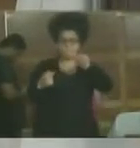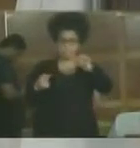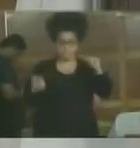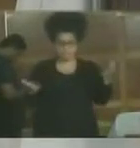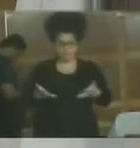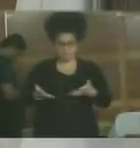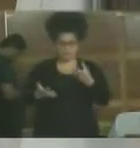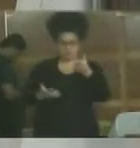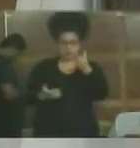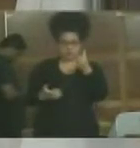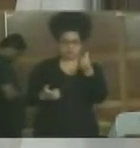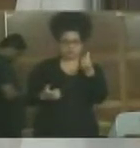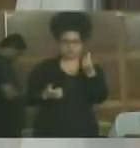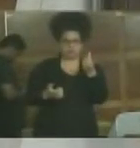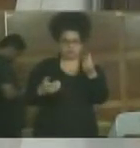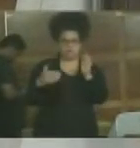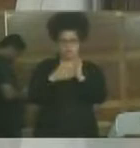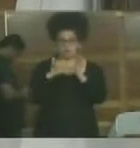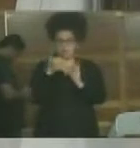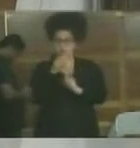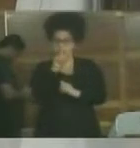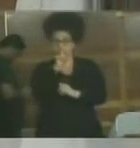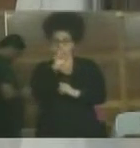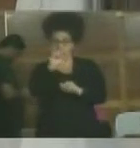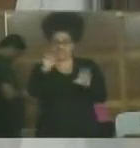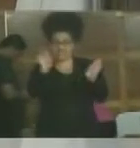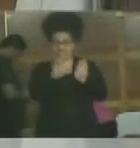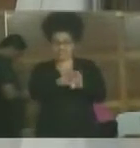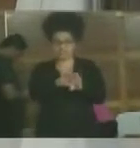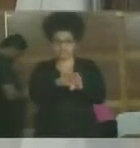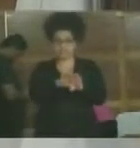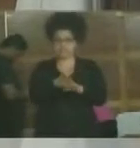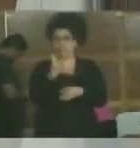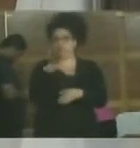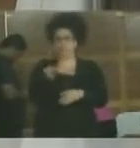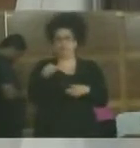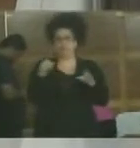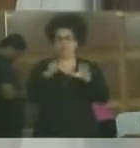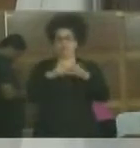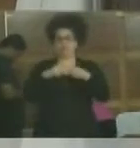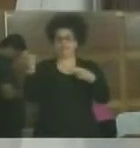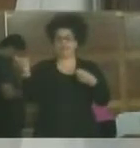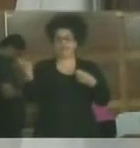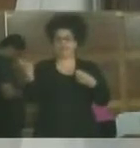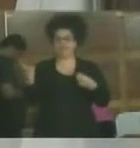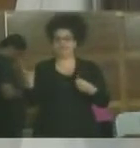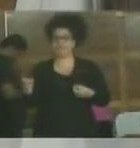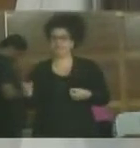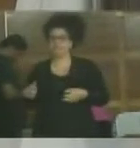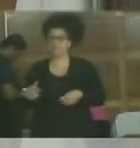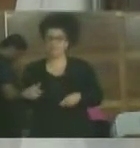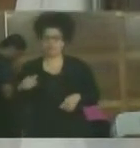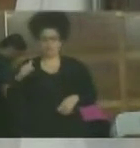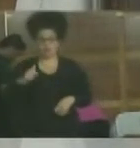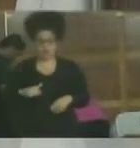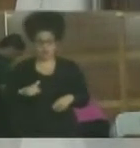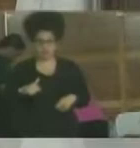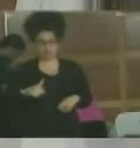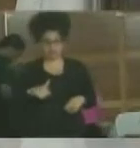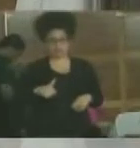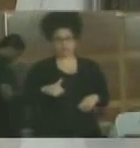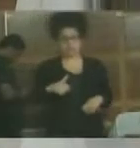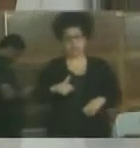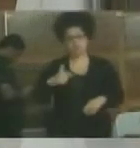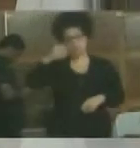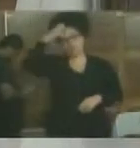dia 16, são 11 dias. Se fechar, com certeza não abre mais. Então, quer dizer, foram dois ganhos que a nossa cidade teve,